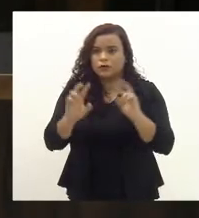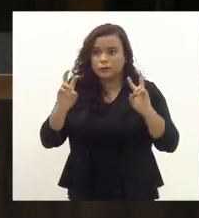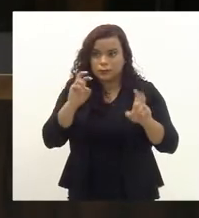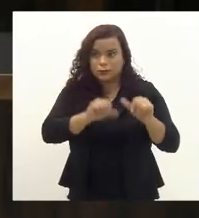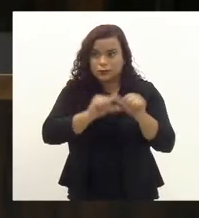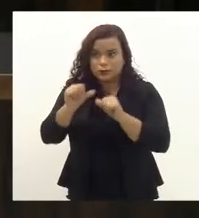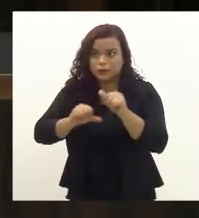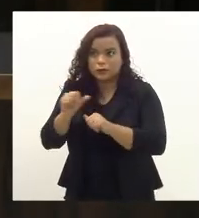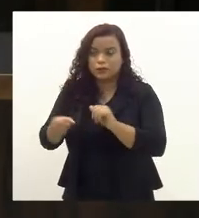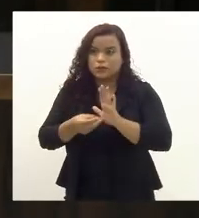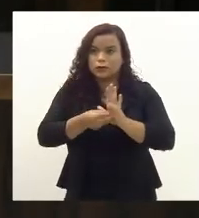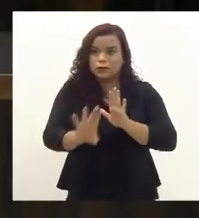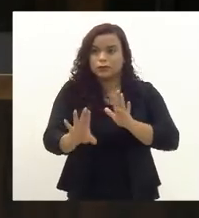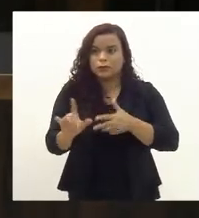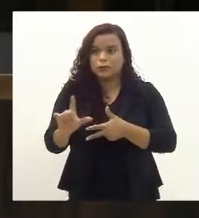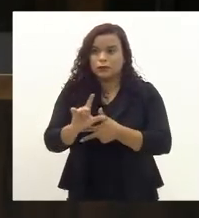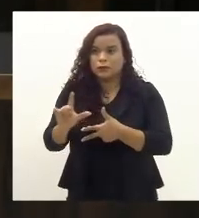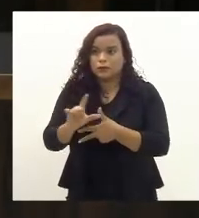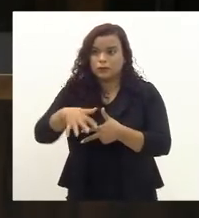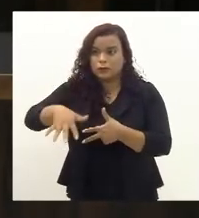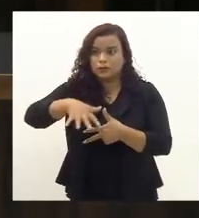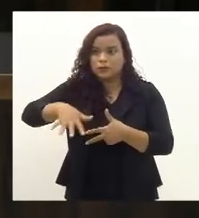indicação Legislativa